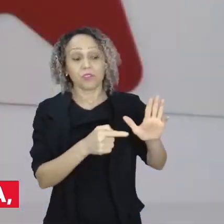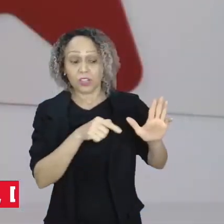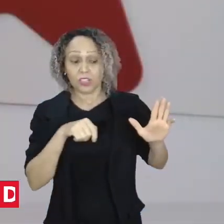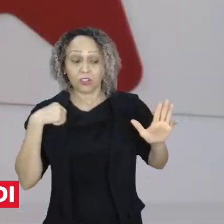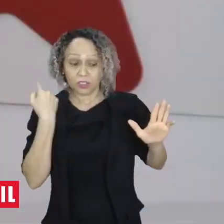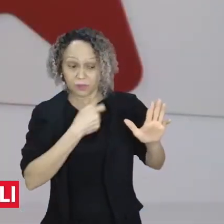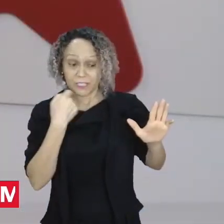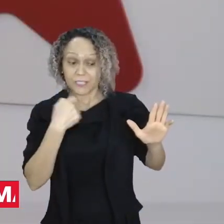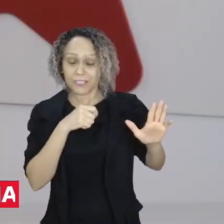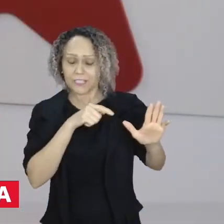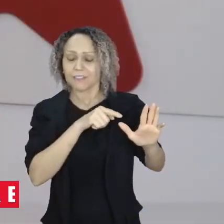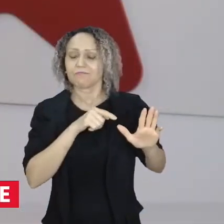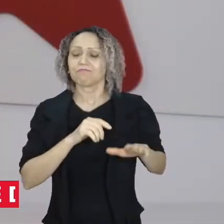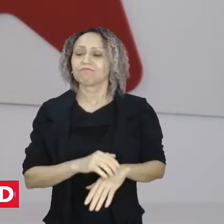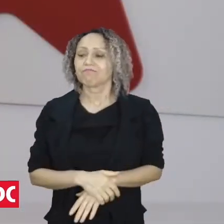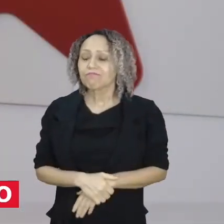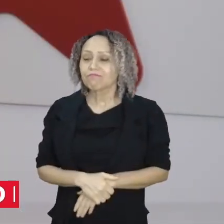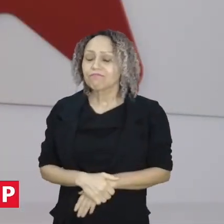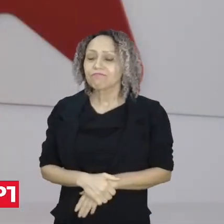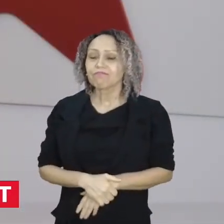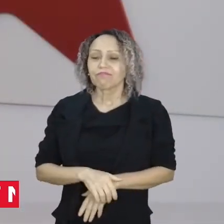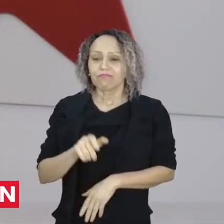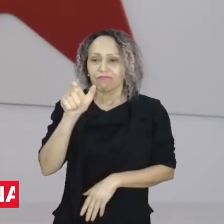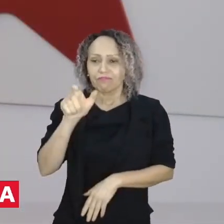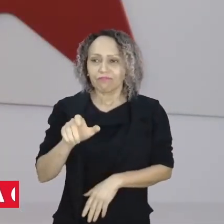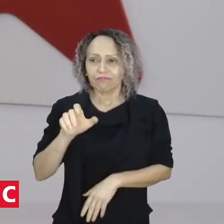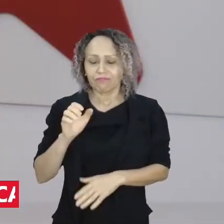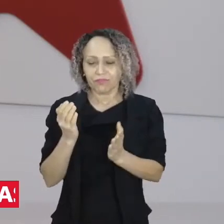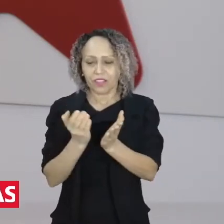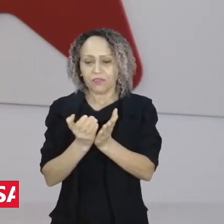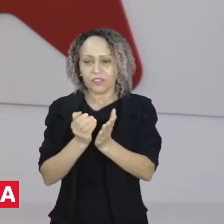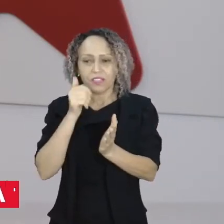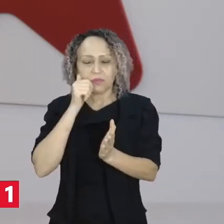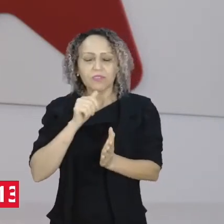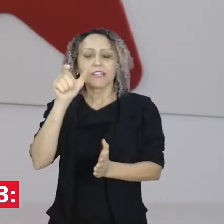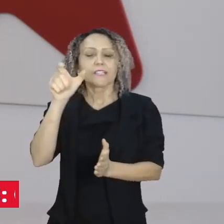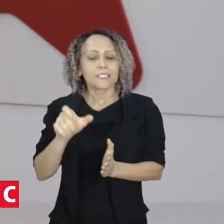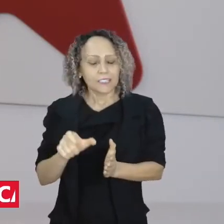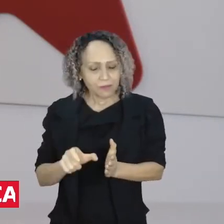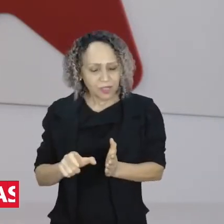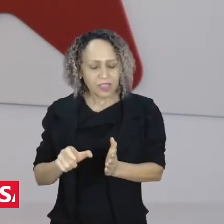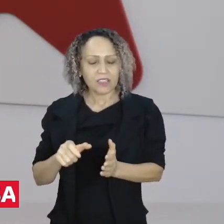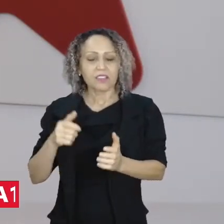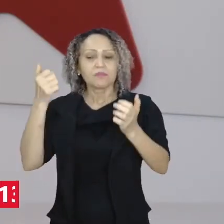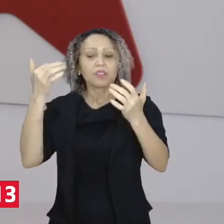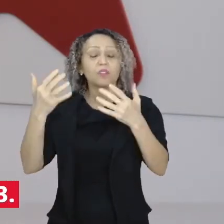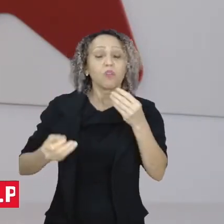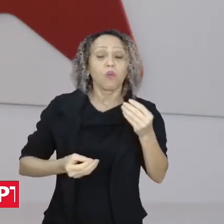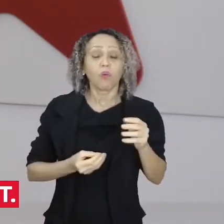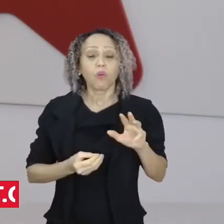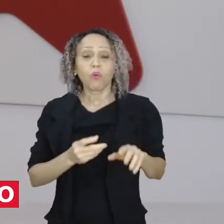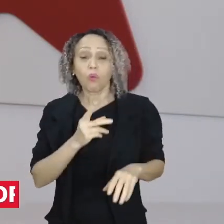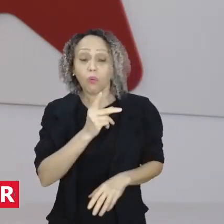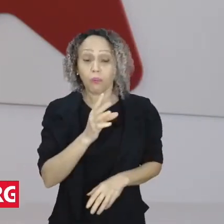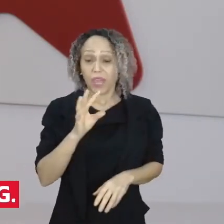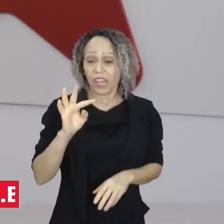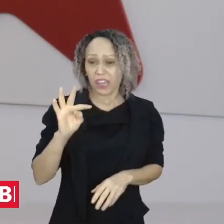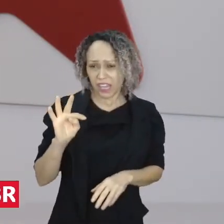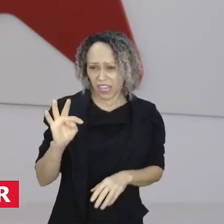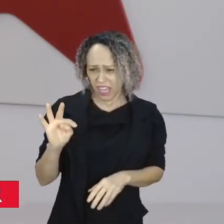o direito da trabalhadora doméstica, o único, dentro de uma Câmara de 513. Ele foi o único